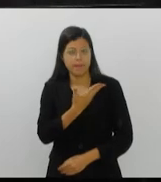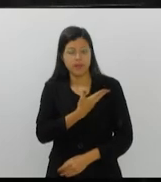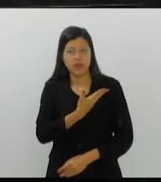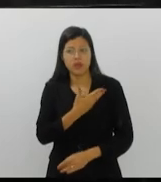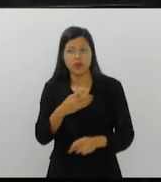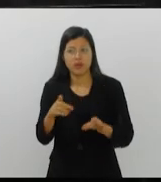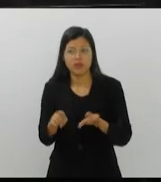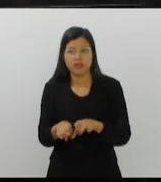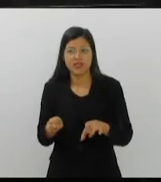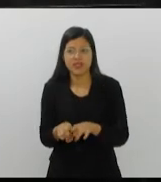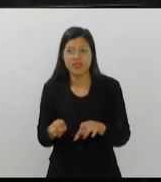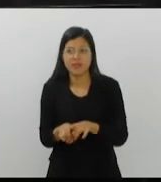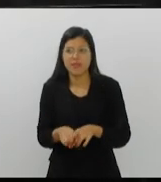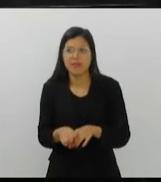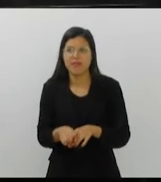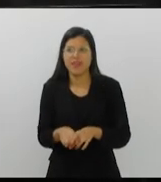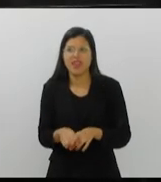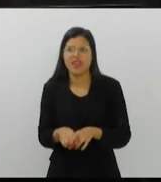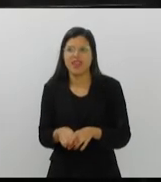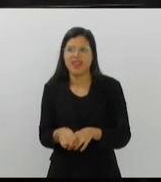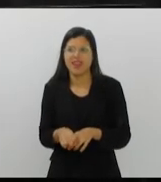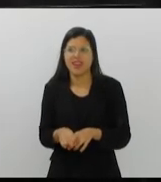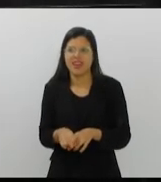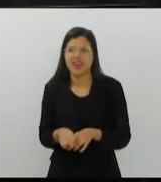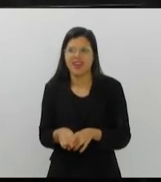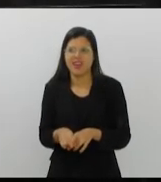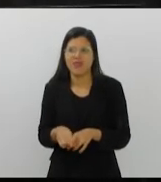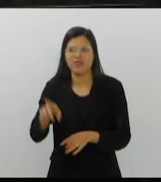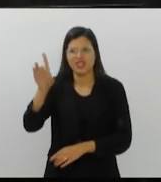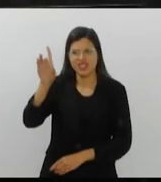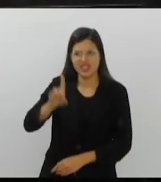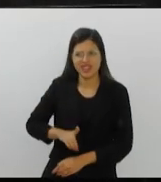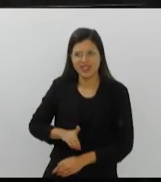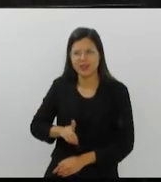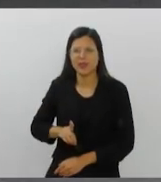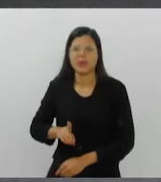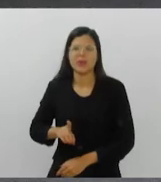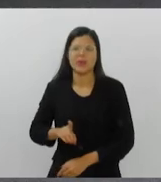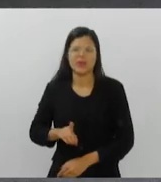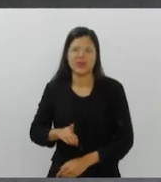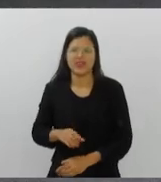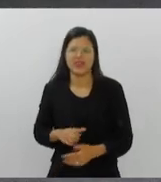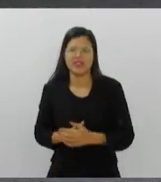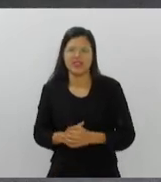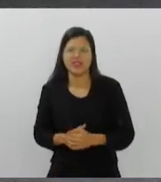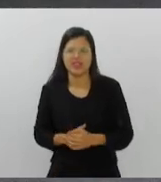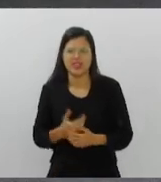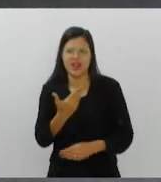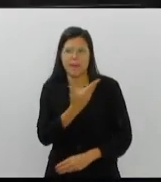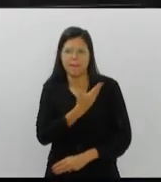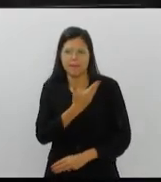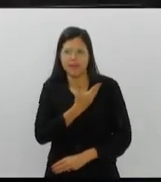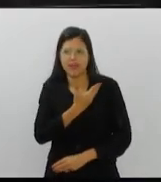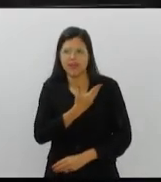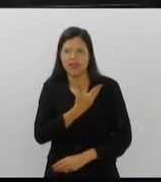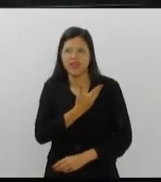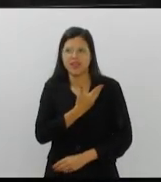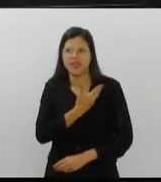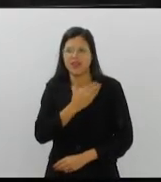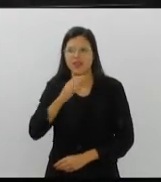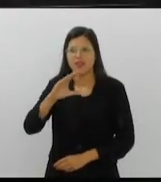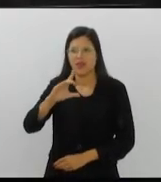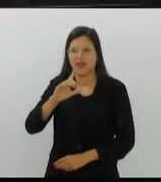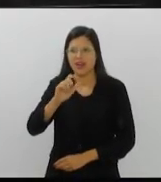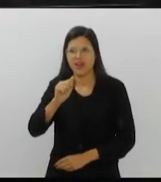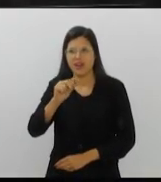Feira Nordestina, que sempre está presente na figura dos diretores, minha amiga, meu amigo Cláudio e Carmen, que